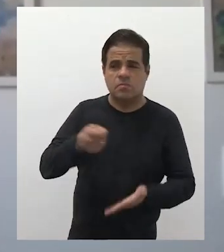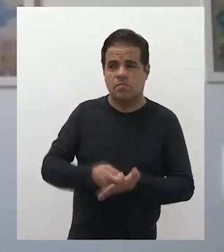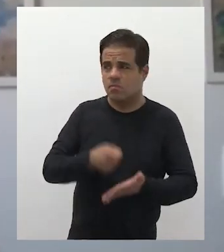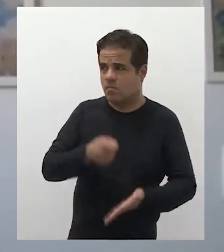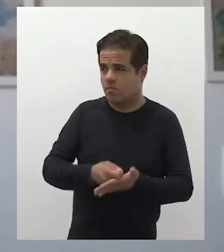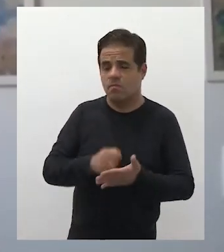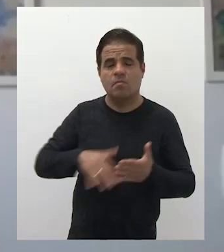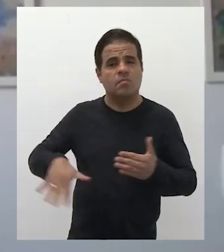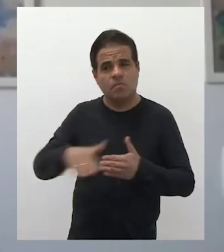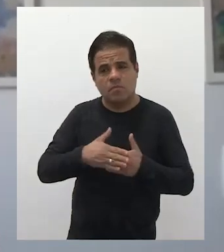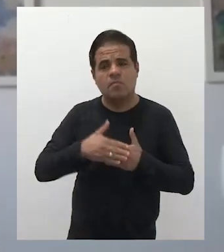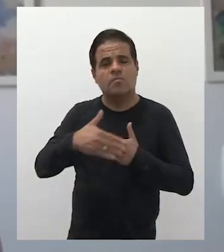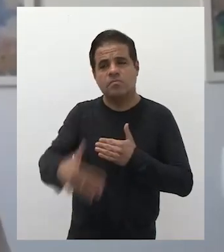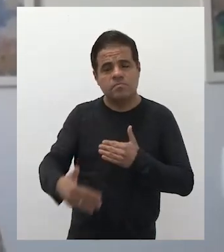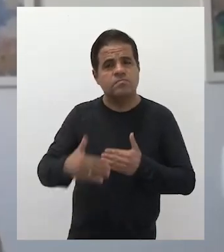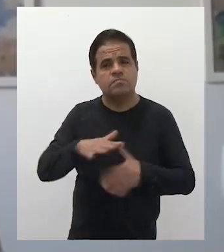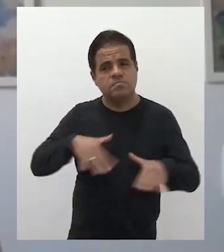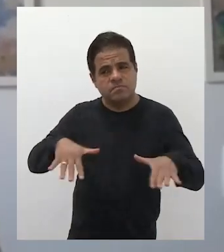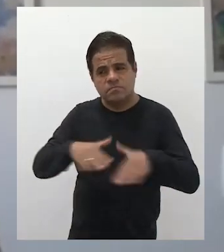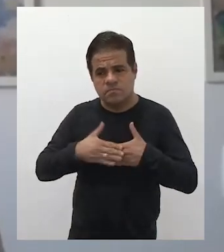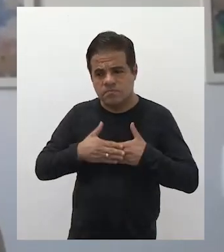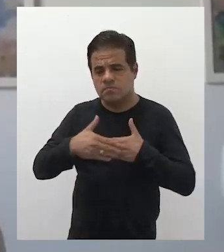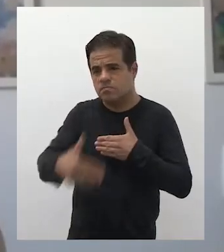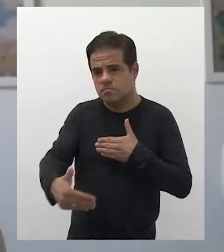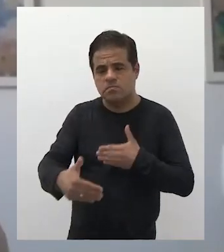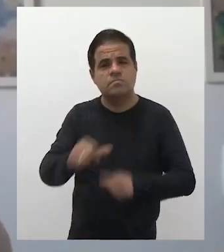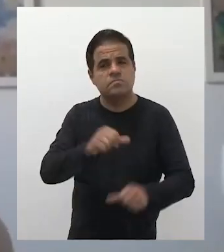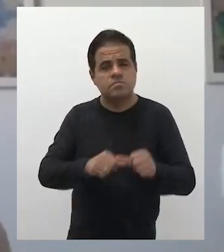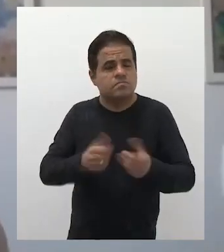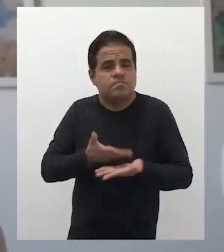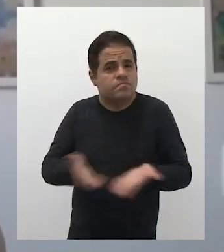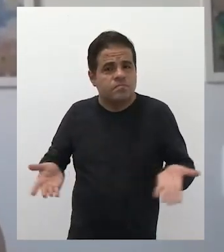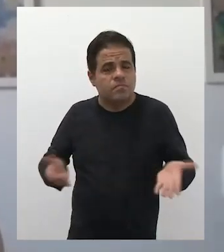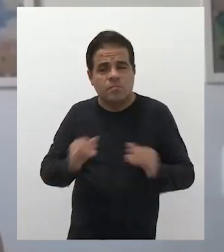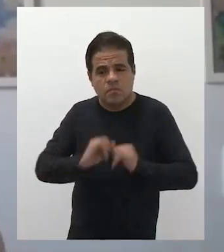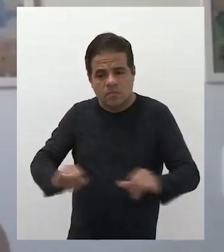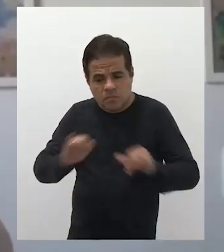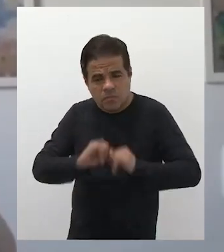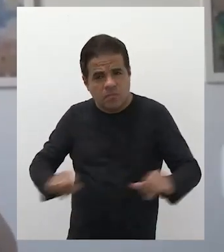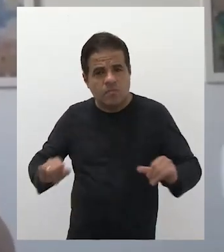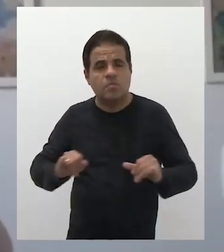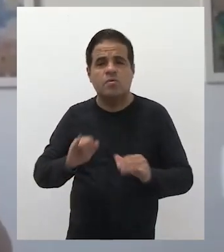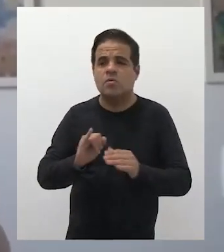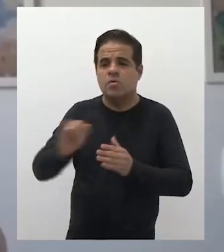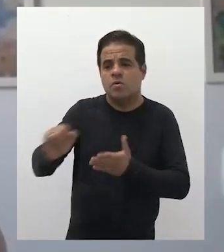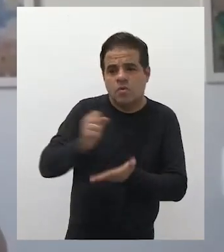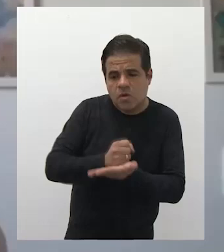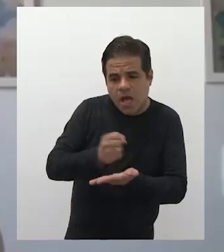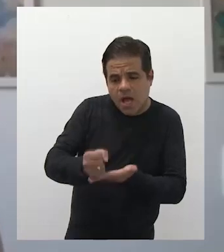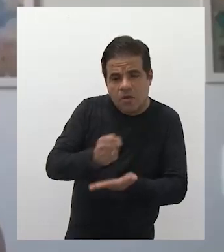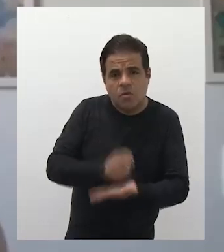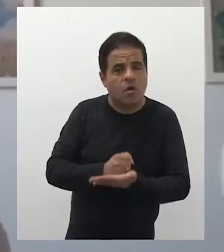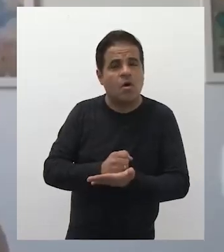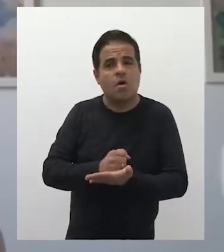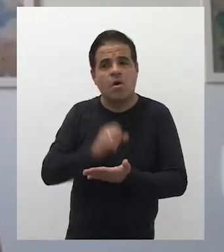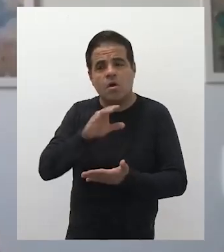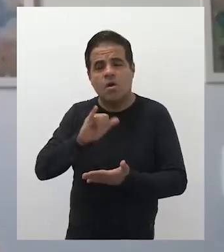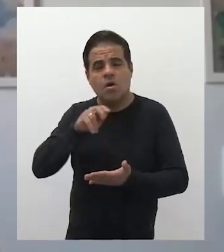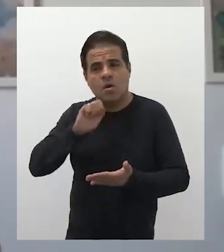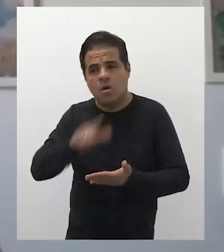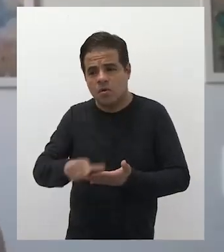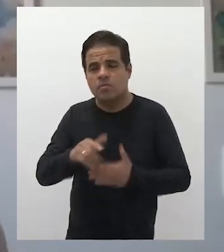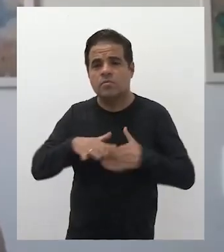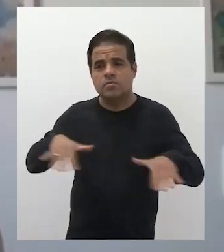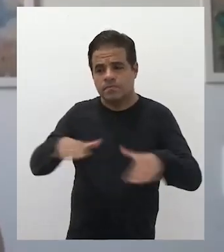até o hospital para ter um bebê, e daí não comunica o cartório de registro civil, a prefeitura, enfim,